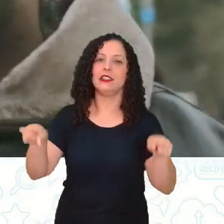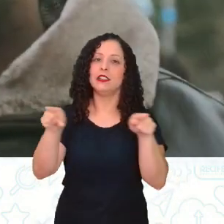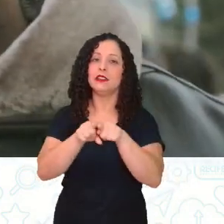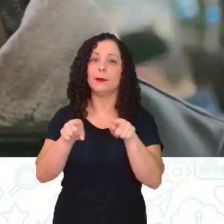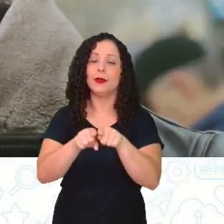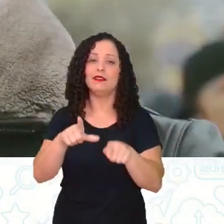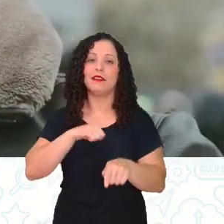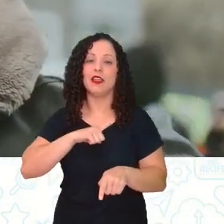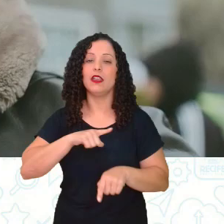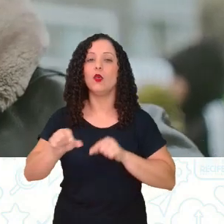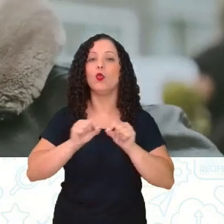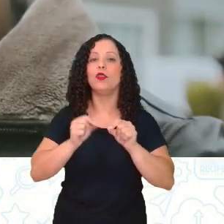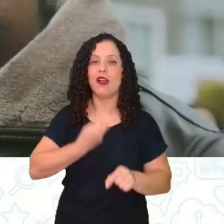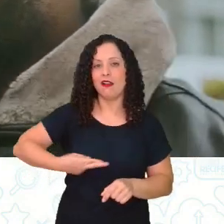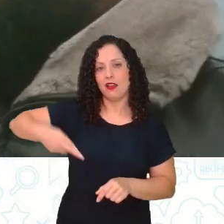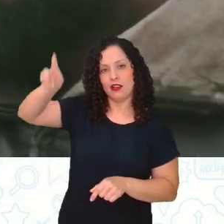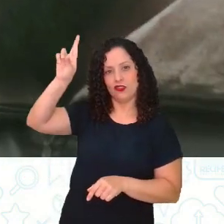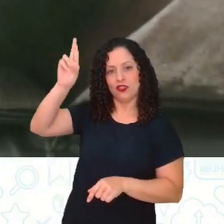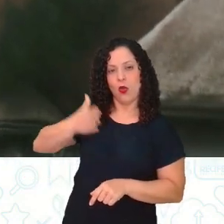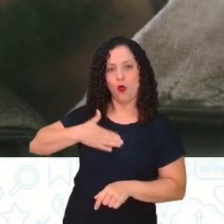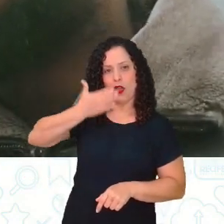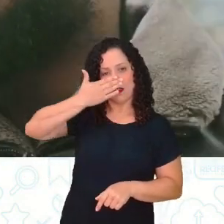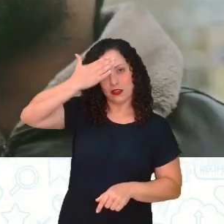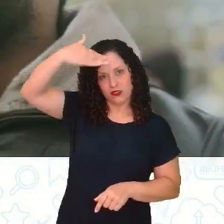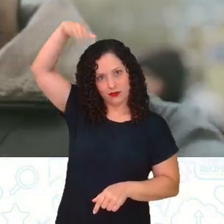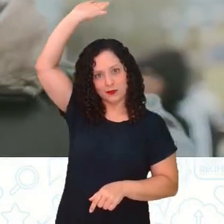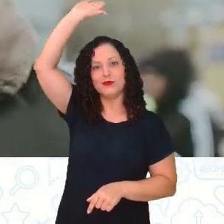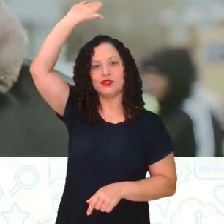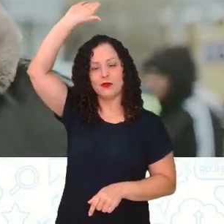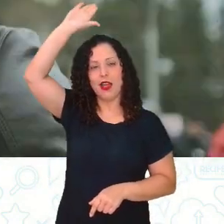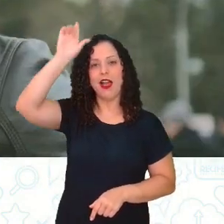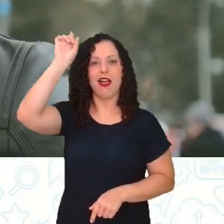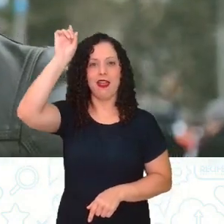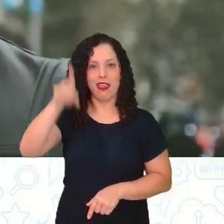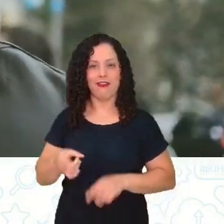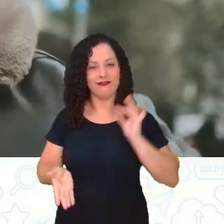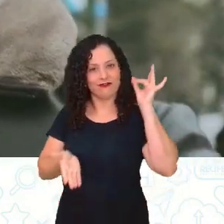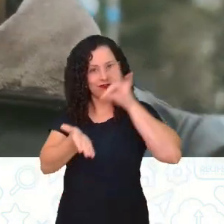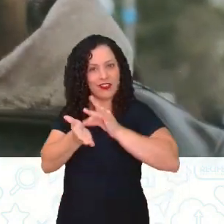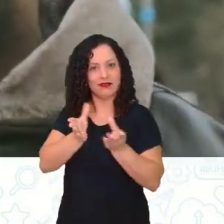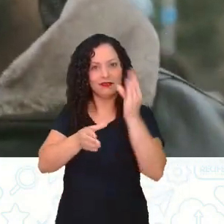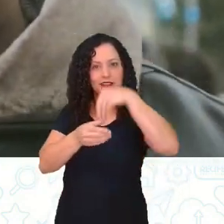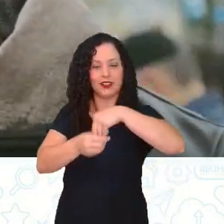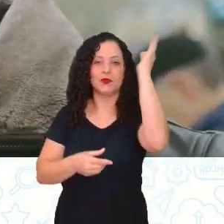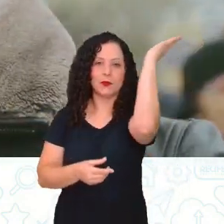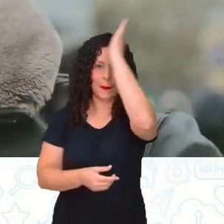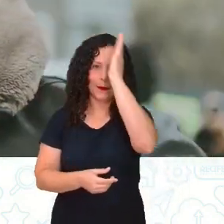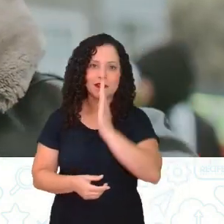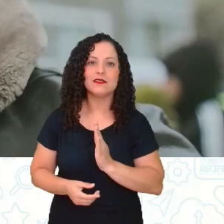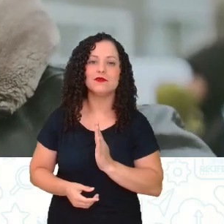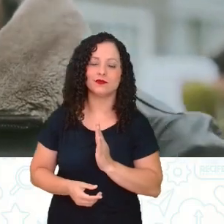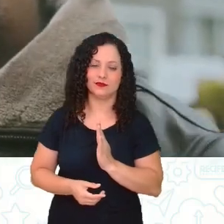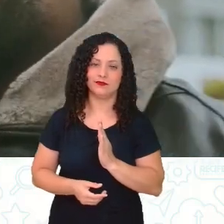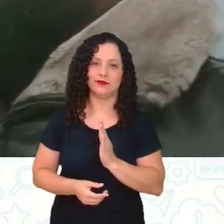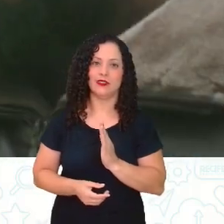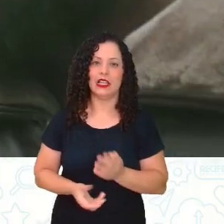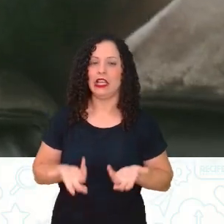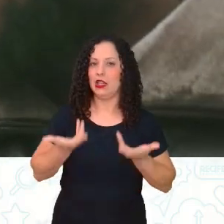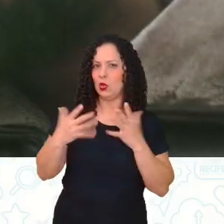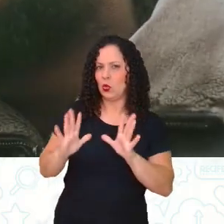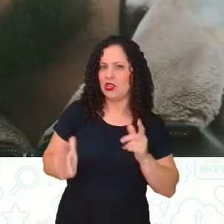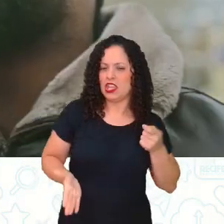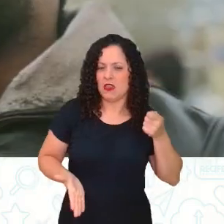né, o islamismo como uma religião oficial no Brasil, né? E não a